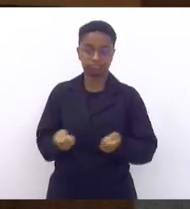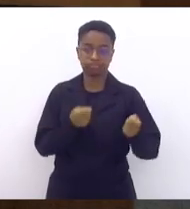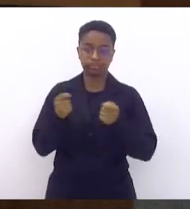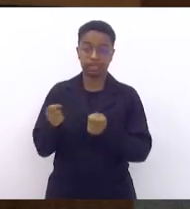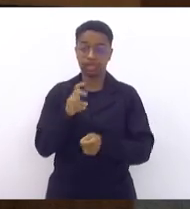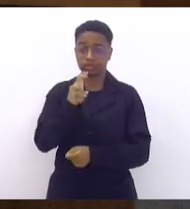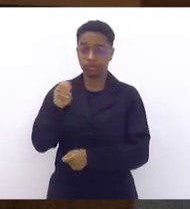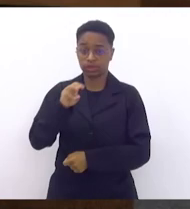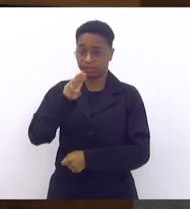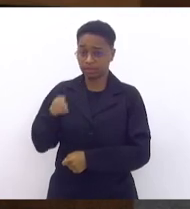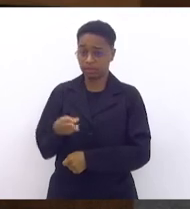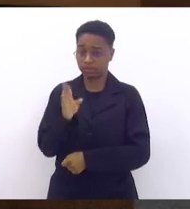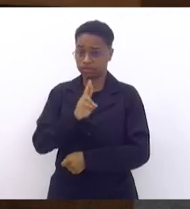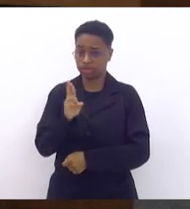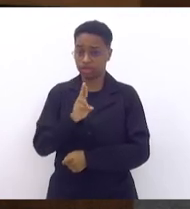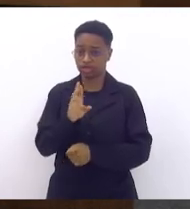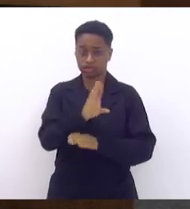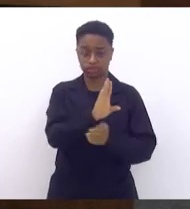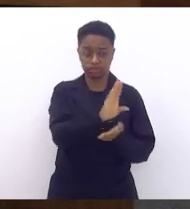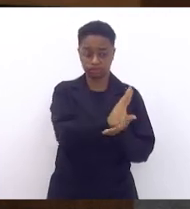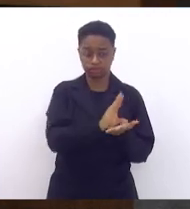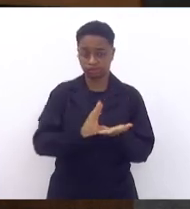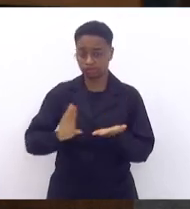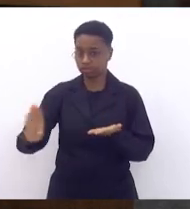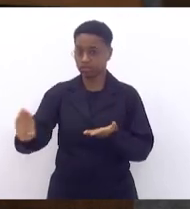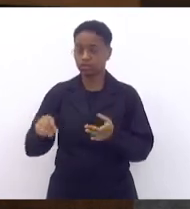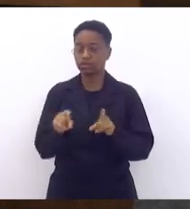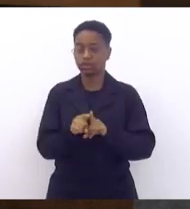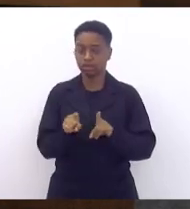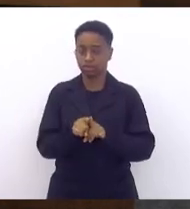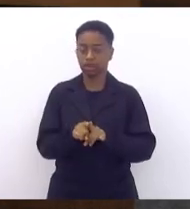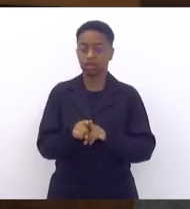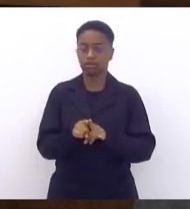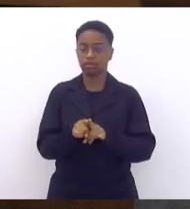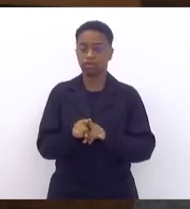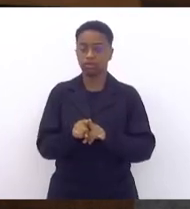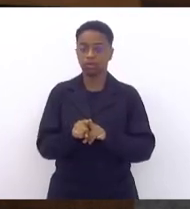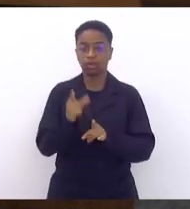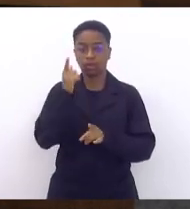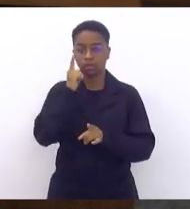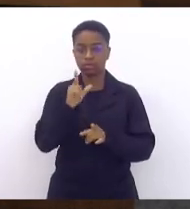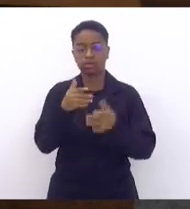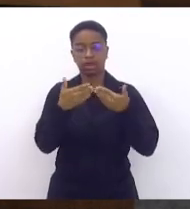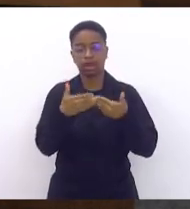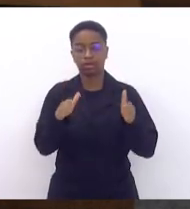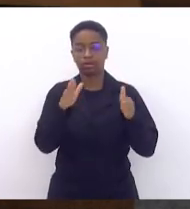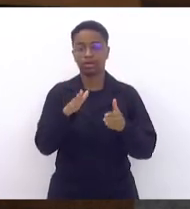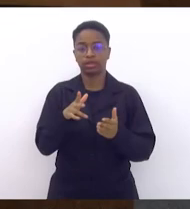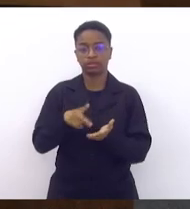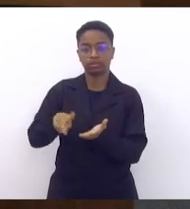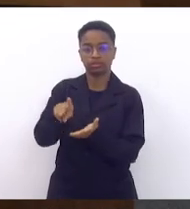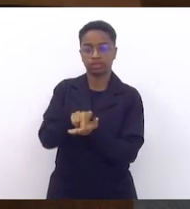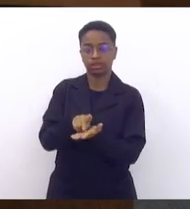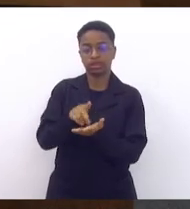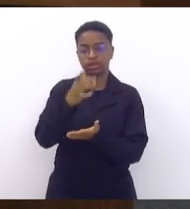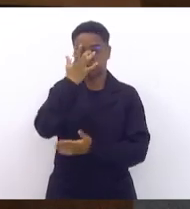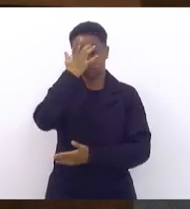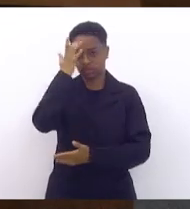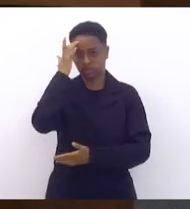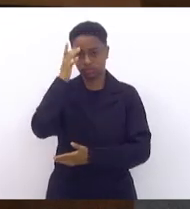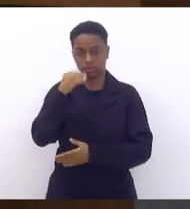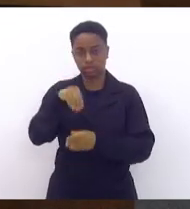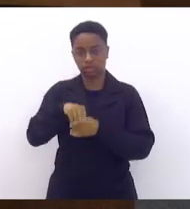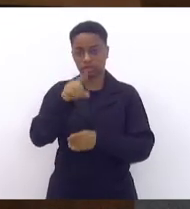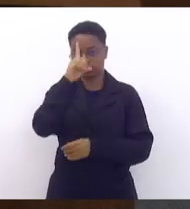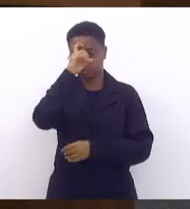50 milhões de reais foram repassados e serviram para abrir leitos de saúde mental em hospitais gerais, salvando